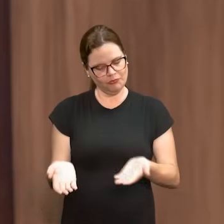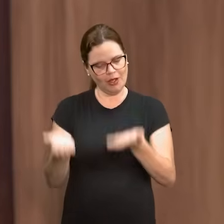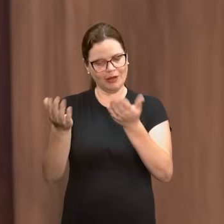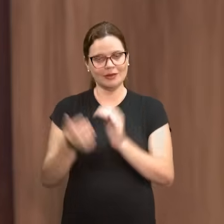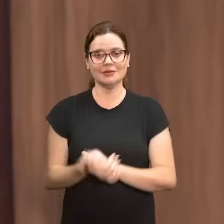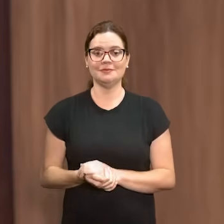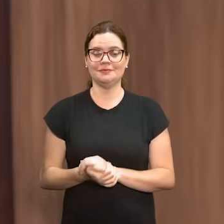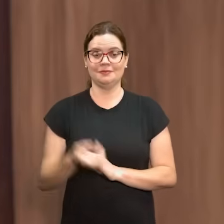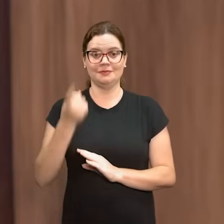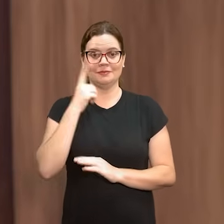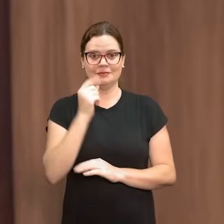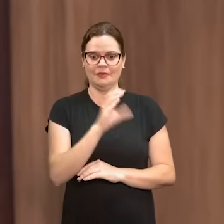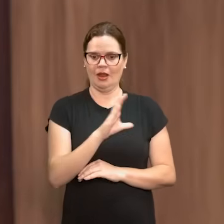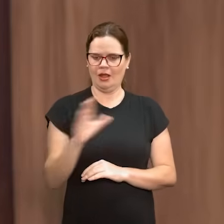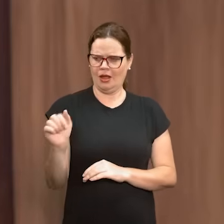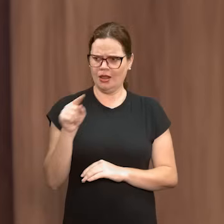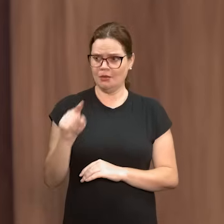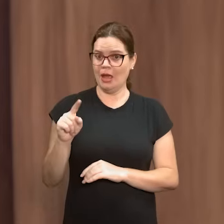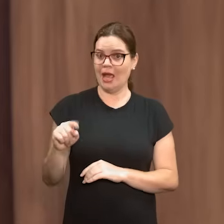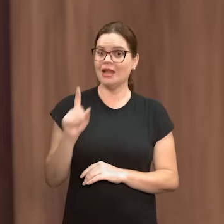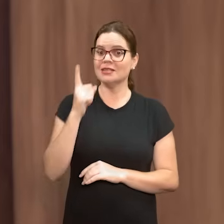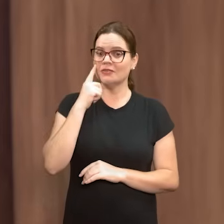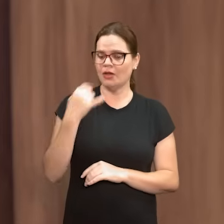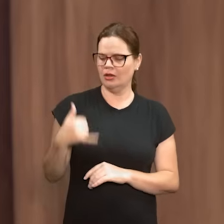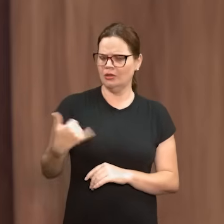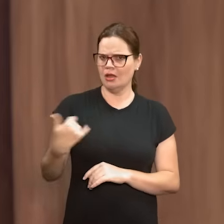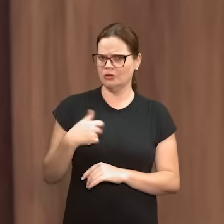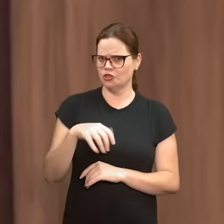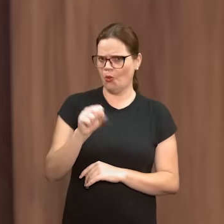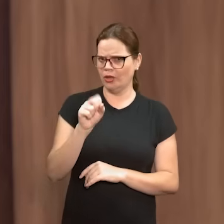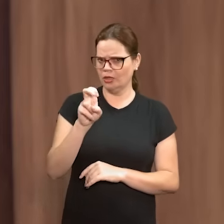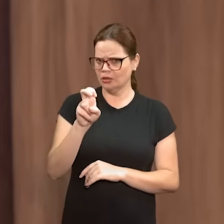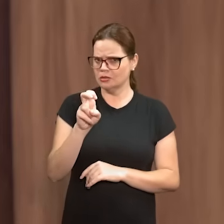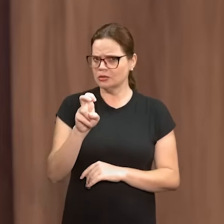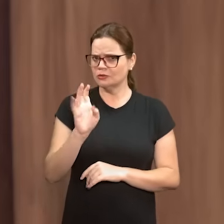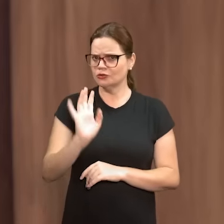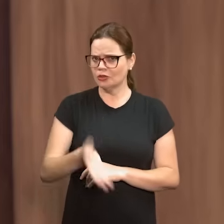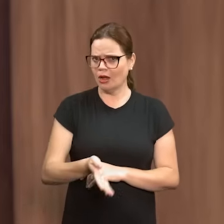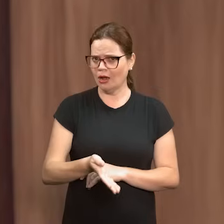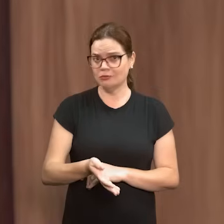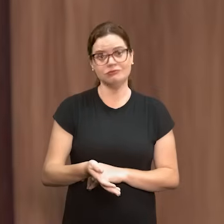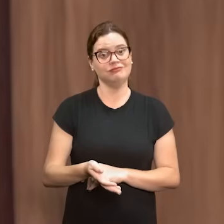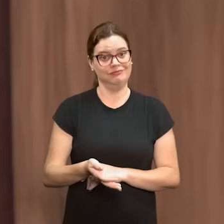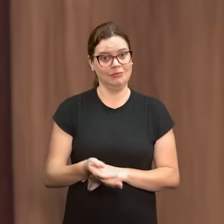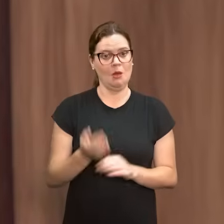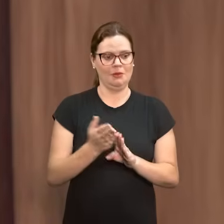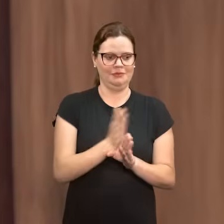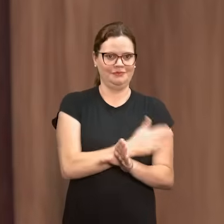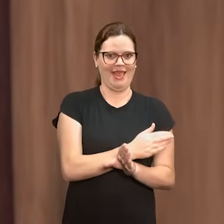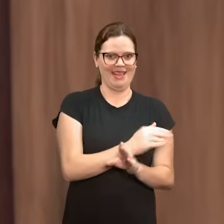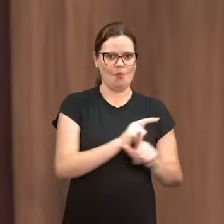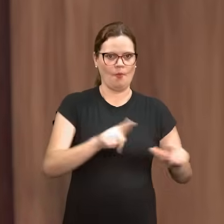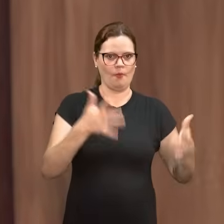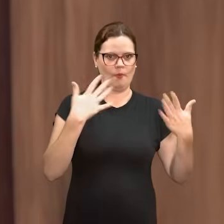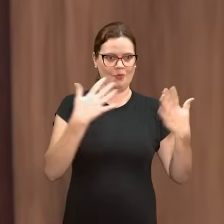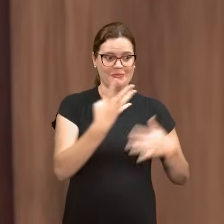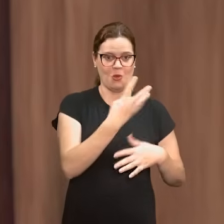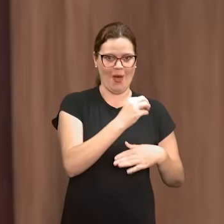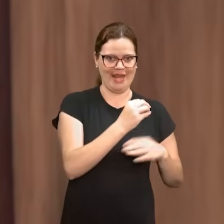hora aqui, Calebe agora, 45 anos depois, com 85 anos, ele tinha 40 naquela